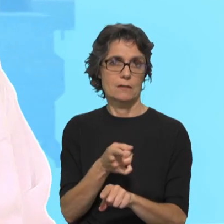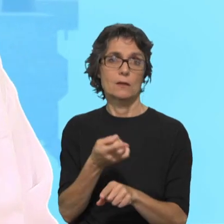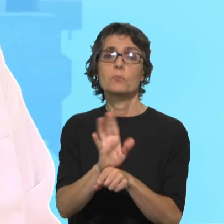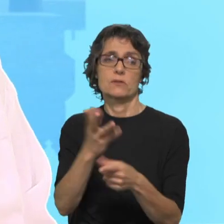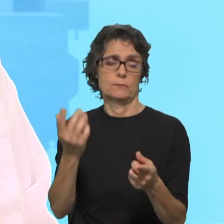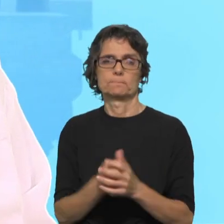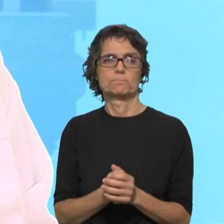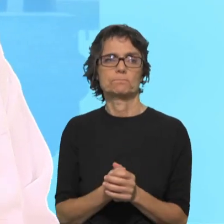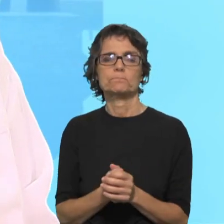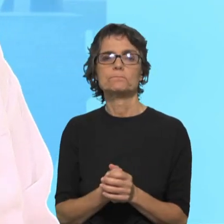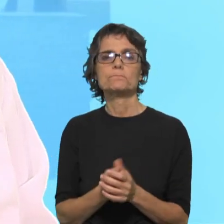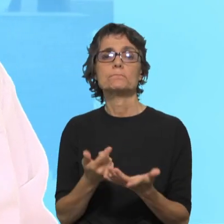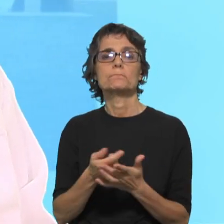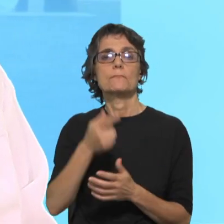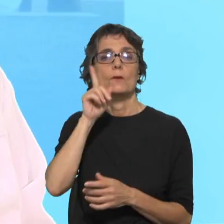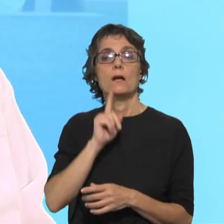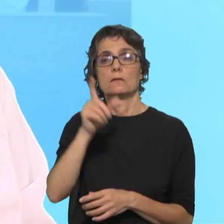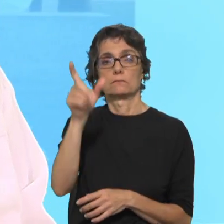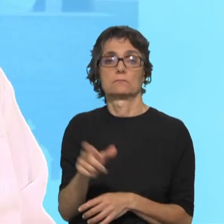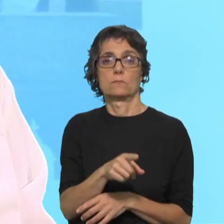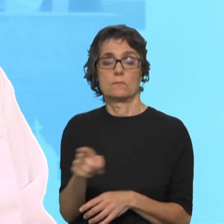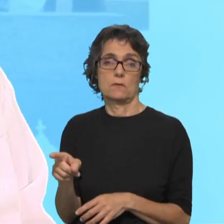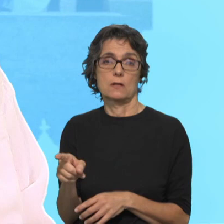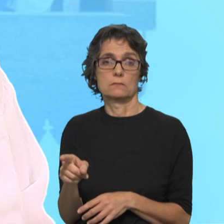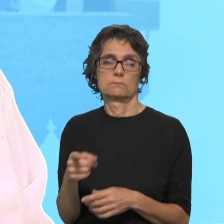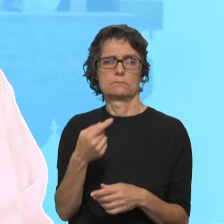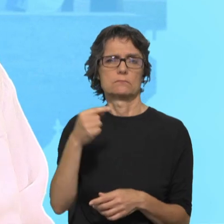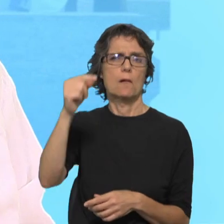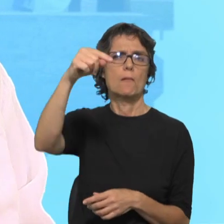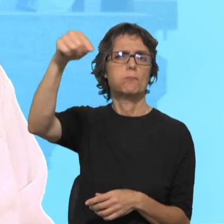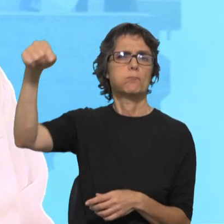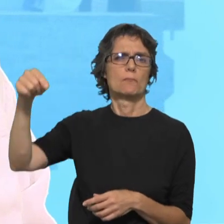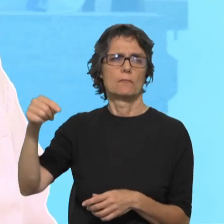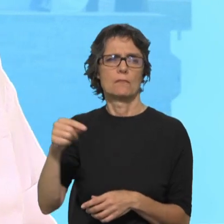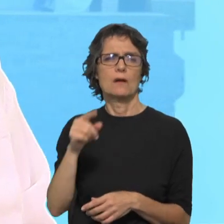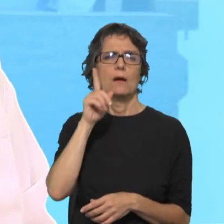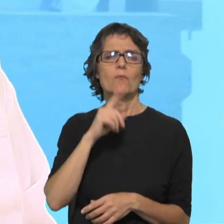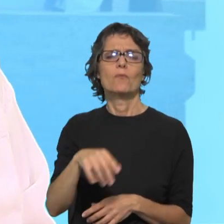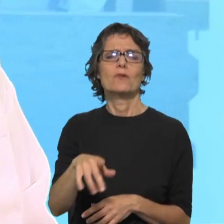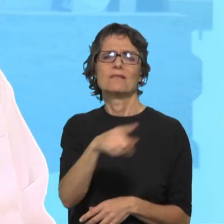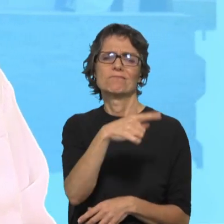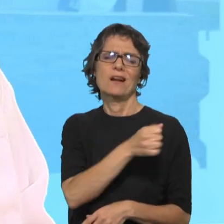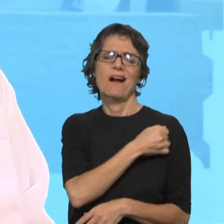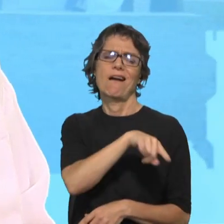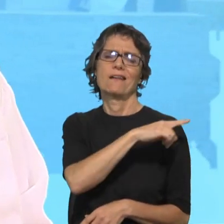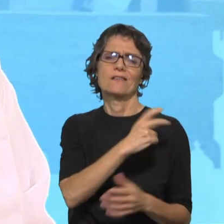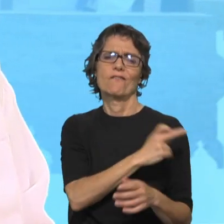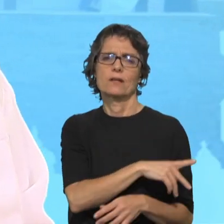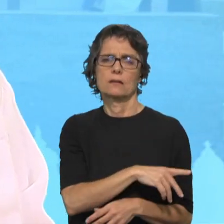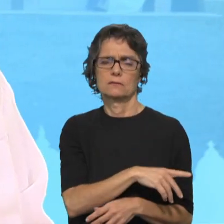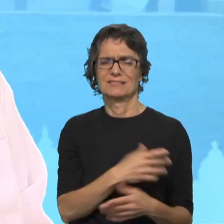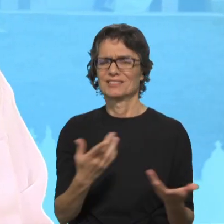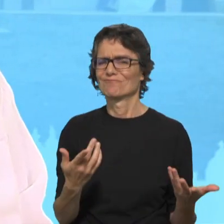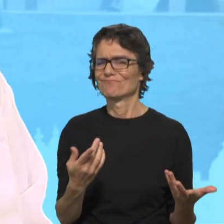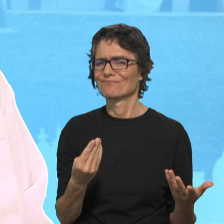é? Começamos a ouvir dizer que o lugar da mulher é em casa. Eu acho que isto também advém de uma certa ignorância, porque